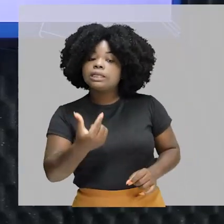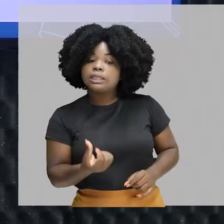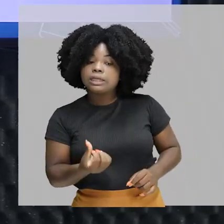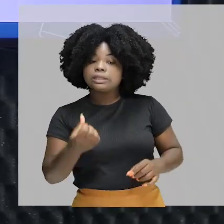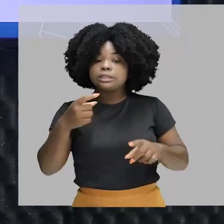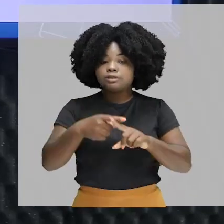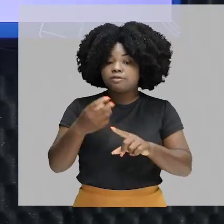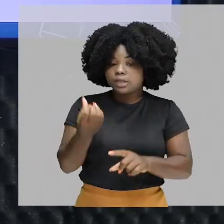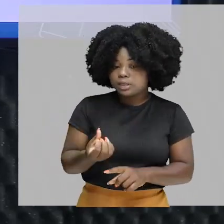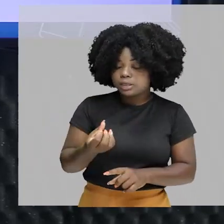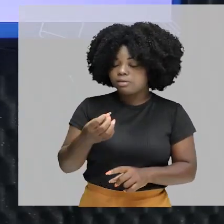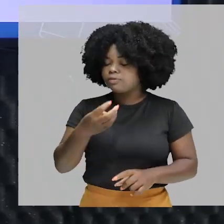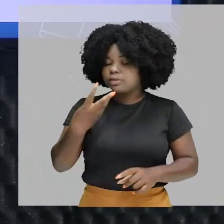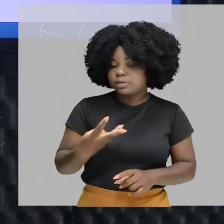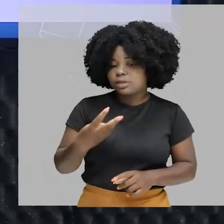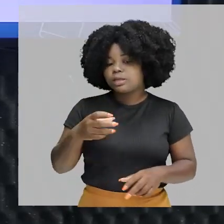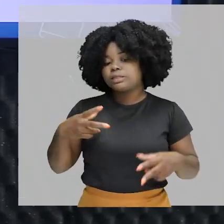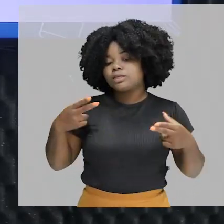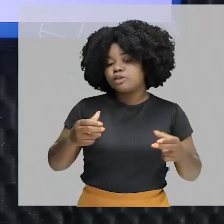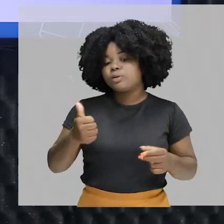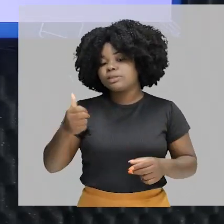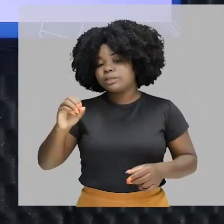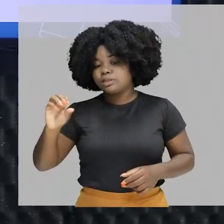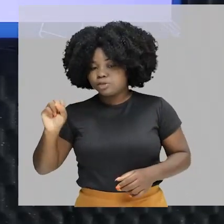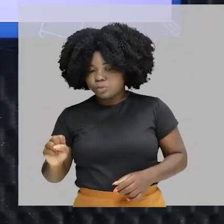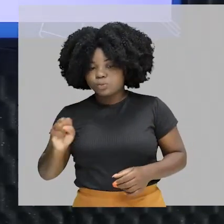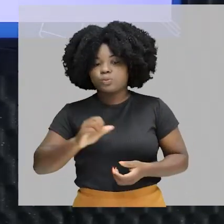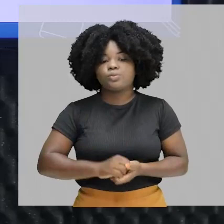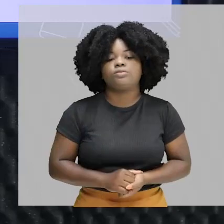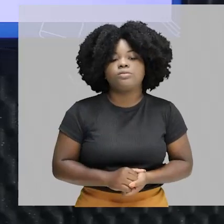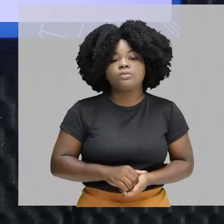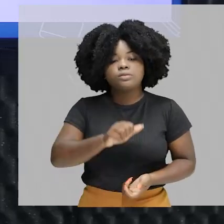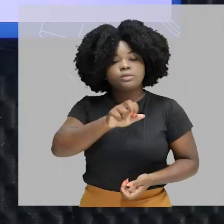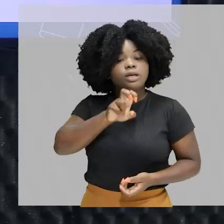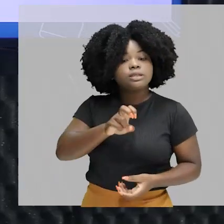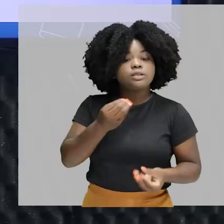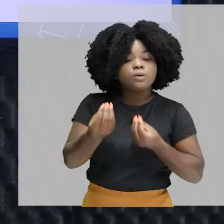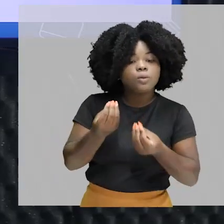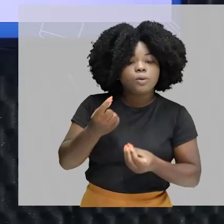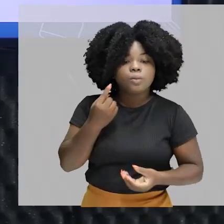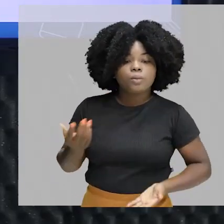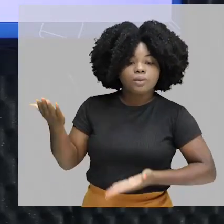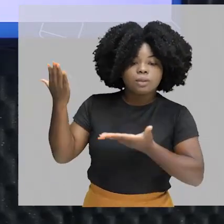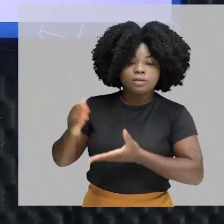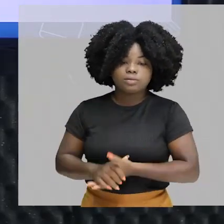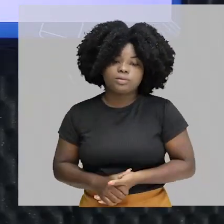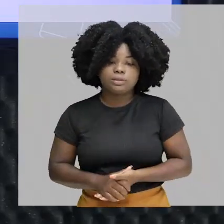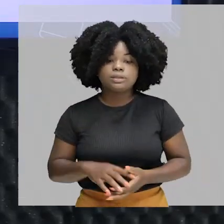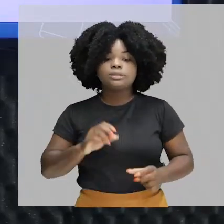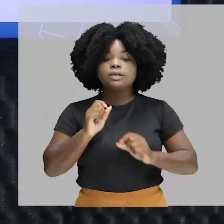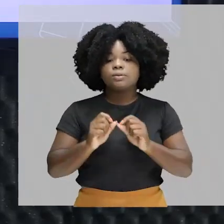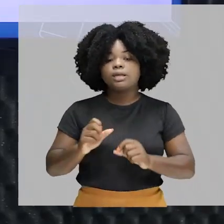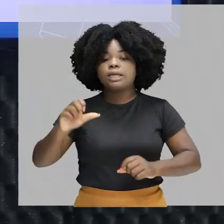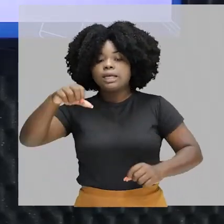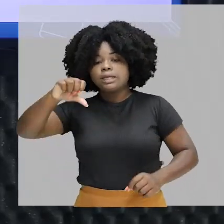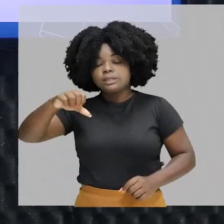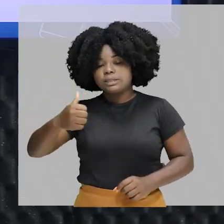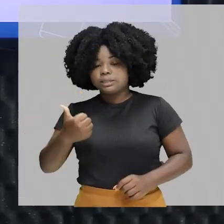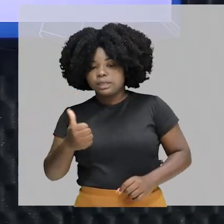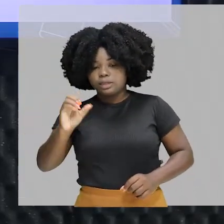36 vezes 3, que deu o 108. O A5 é igual ao A4 vezes Q, ou